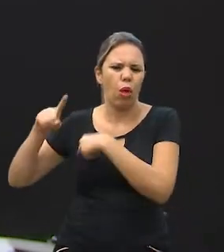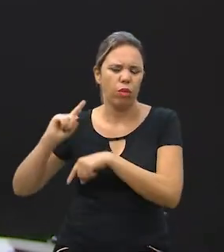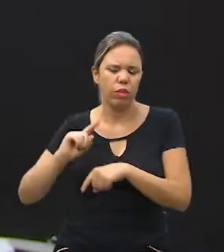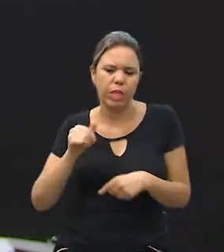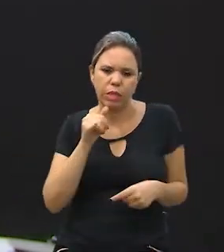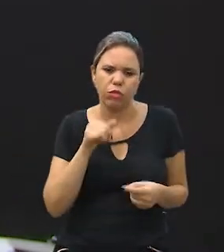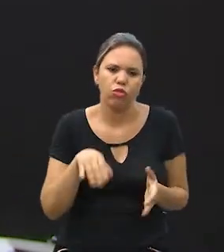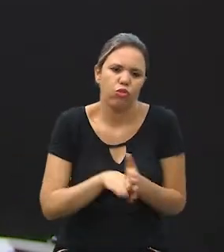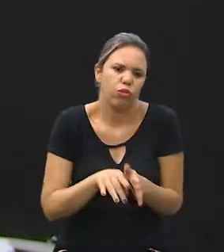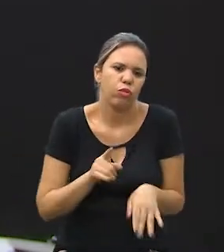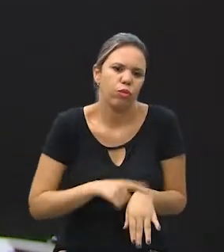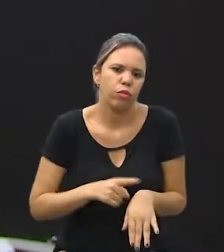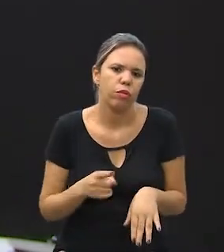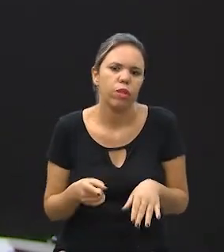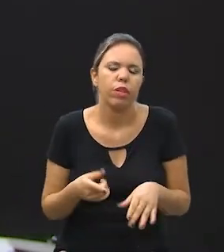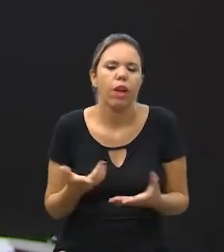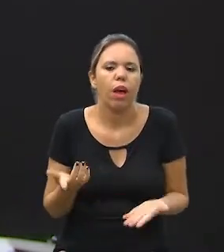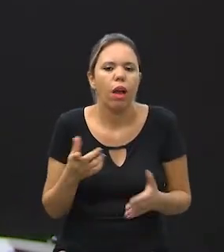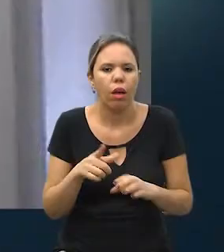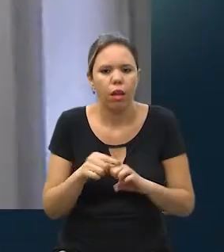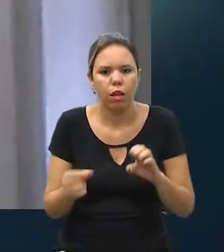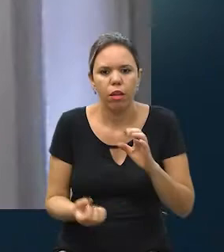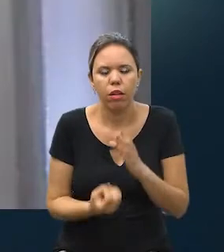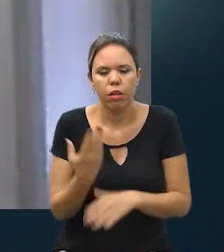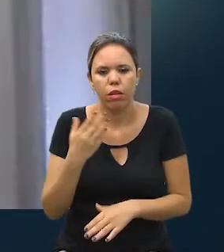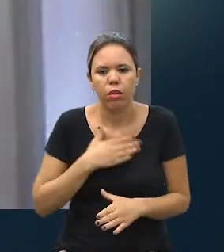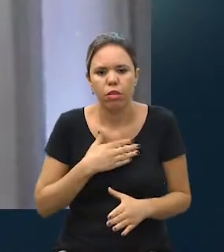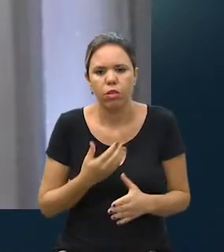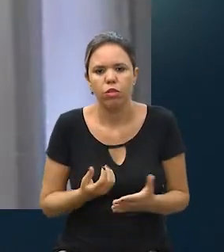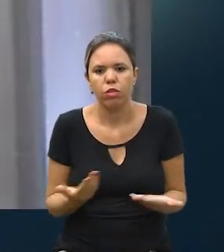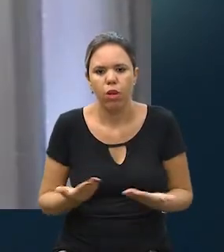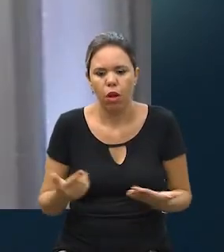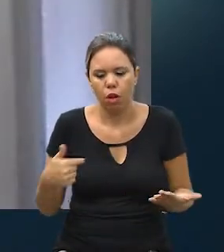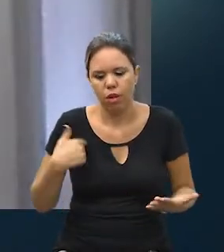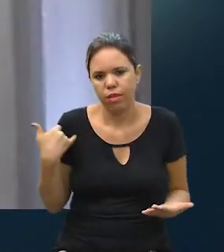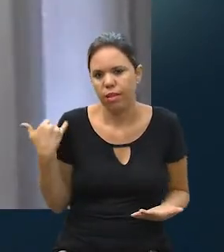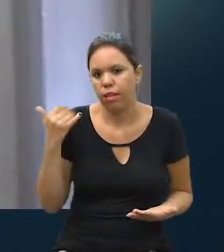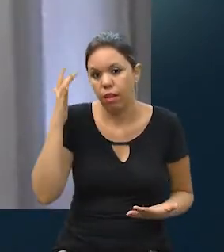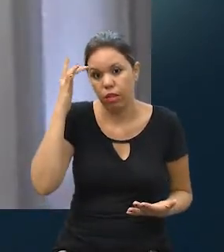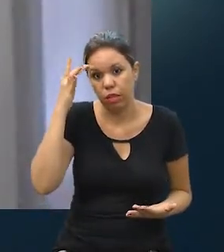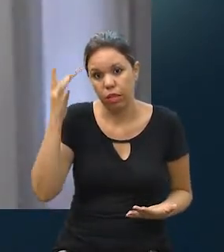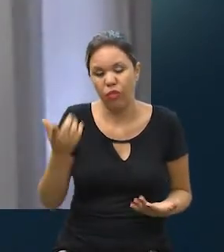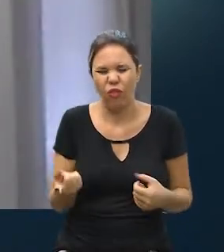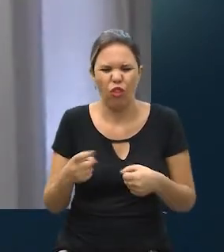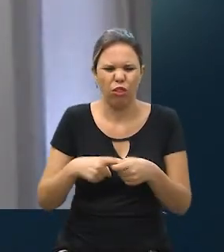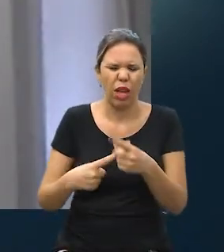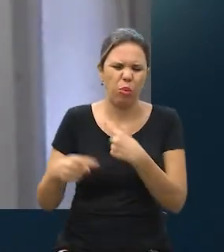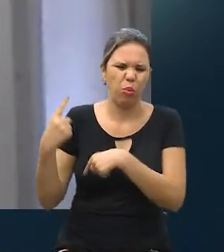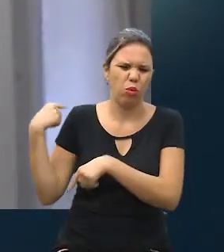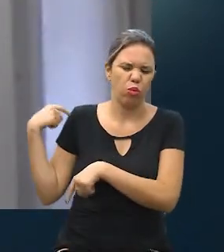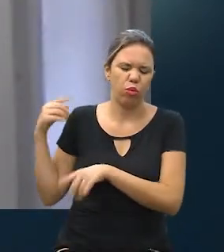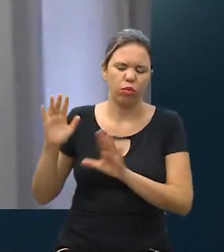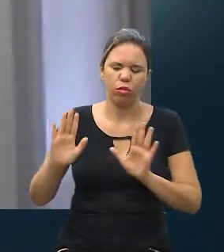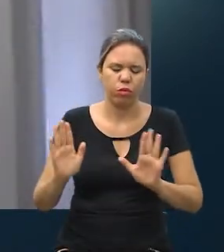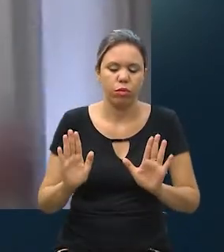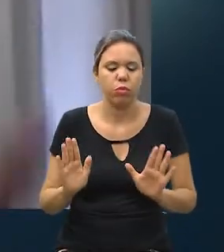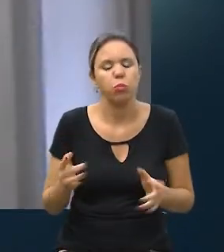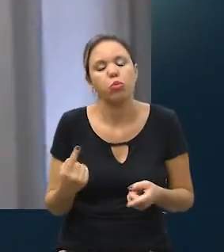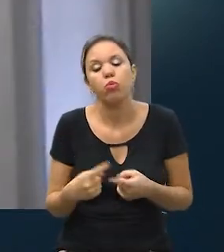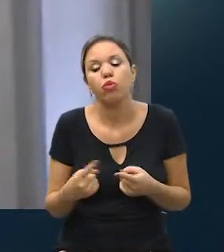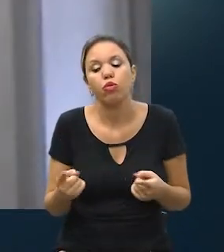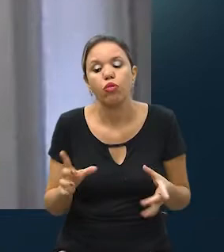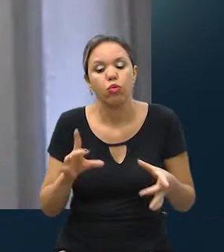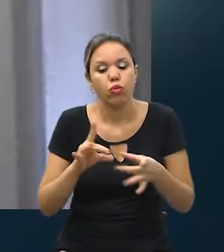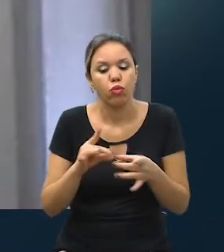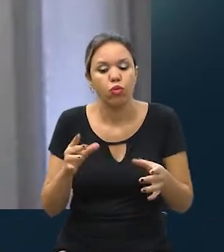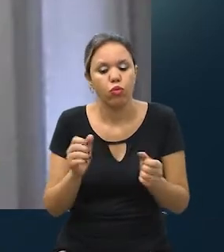Quando chegasse esse momento de empreender, ainda o que aconteceu comigo na maturidade, eu teria que voltar muito para trás, né? Então, por que não